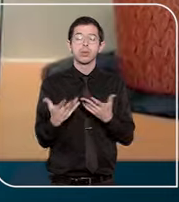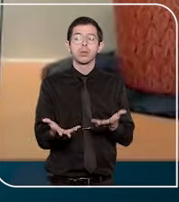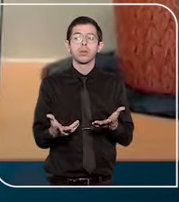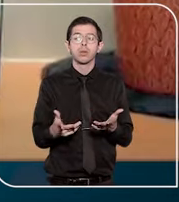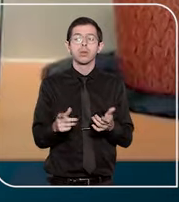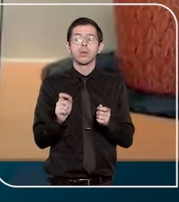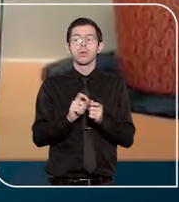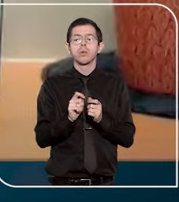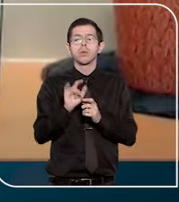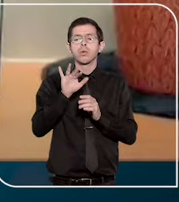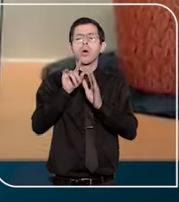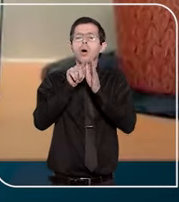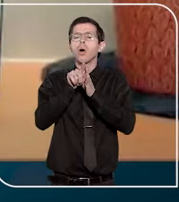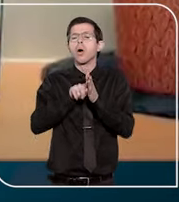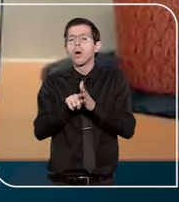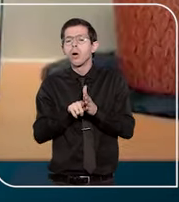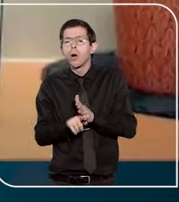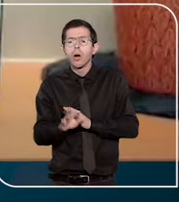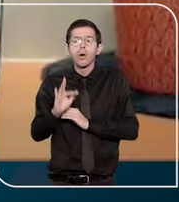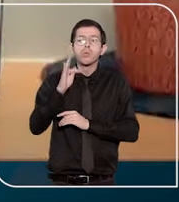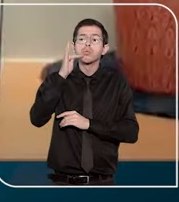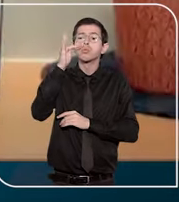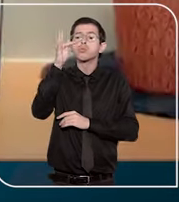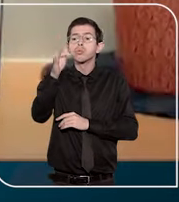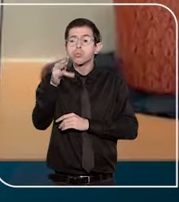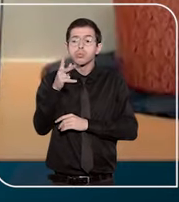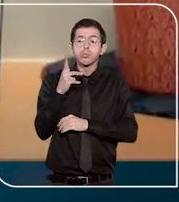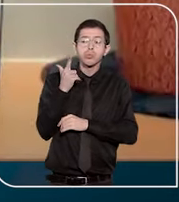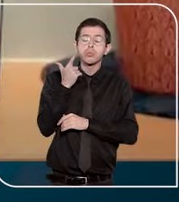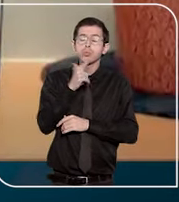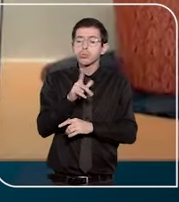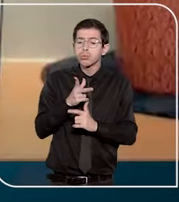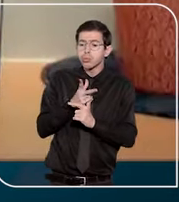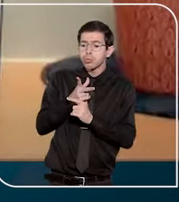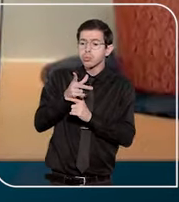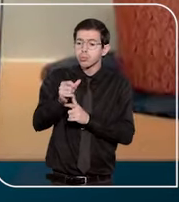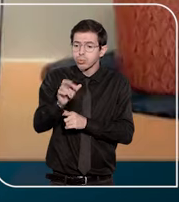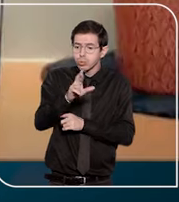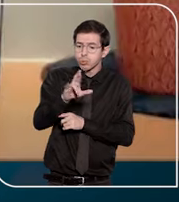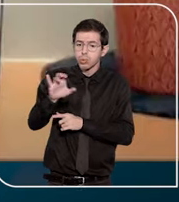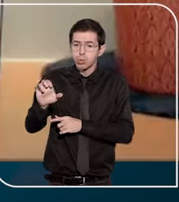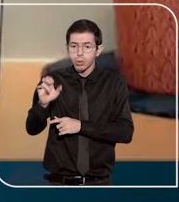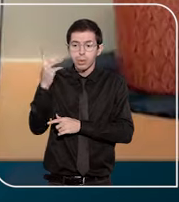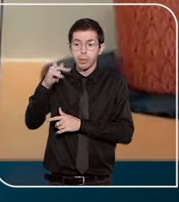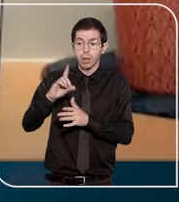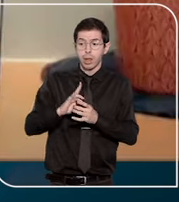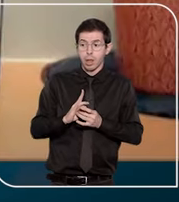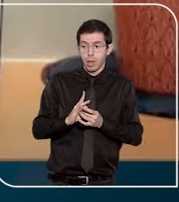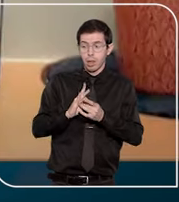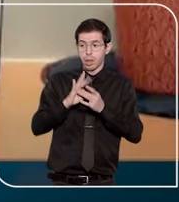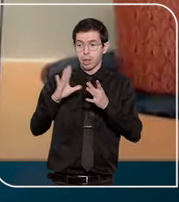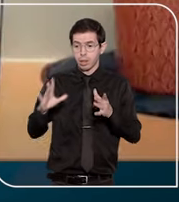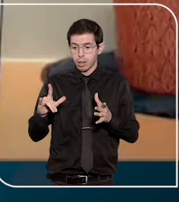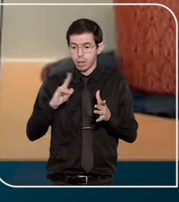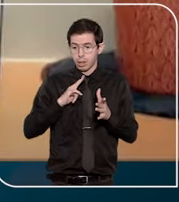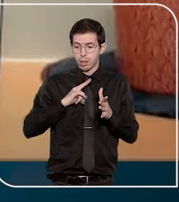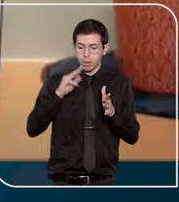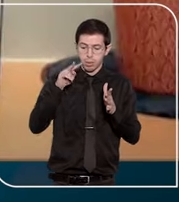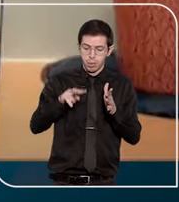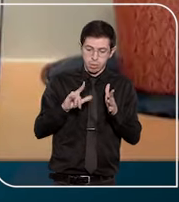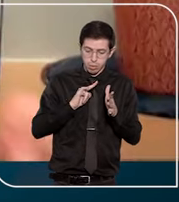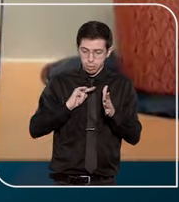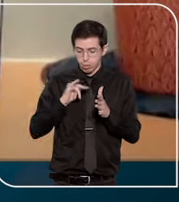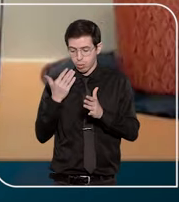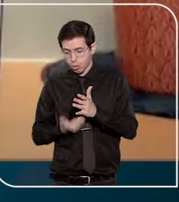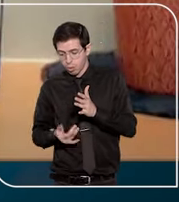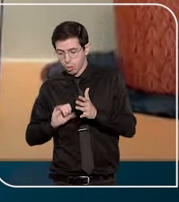um prognóstico no futuro de sucesso do recurso extraordinário para deixar de se retratar. Só que